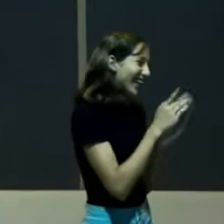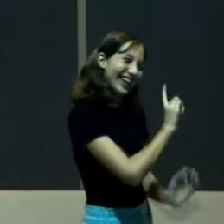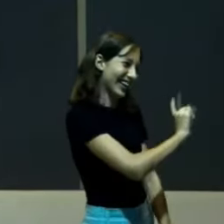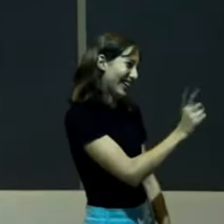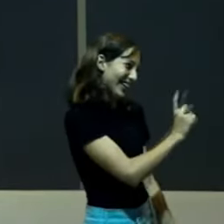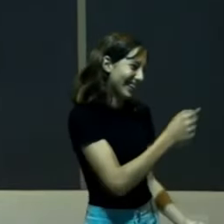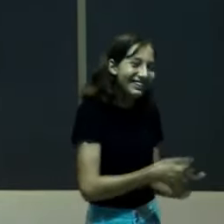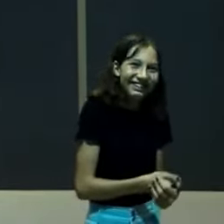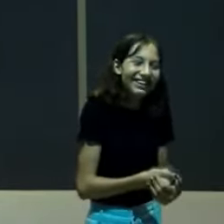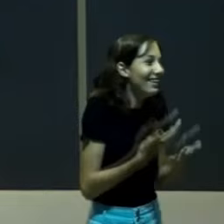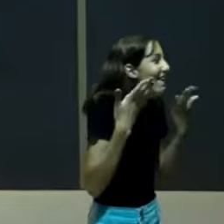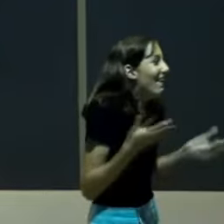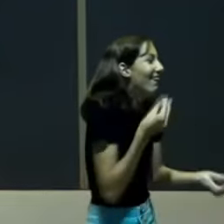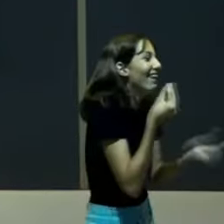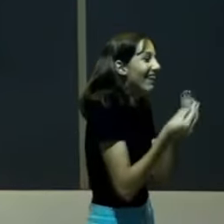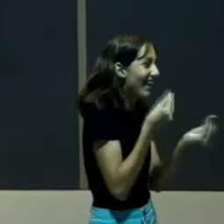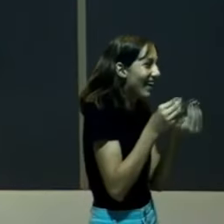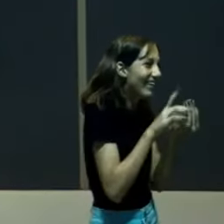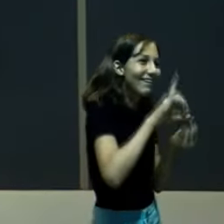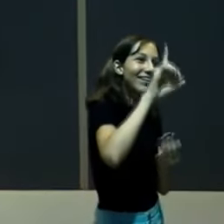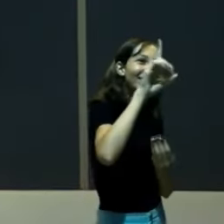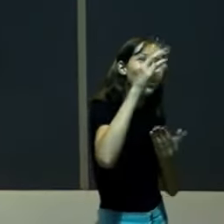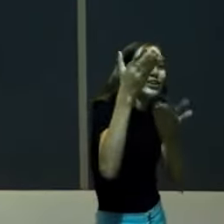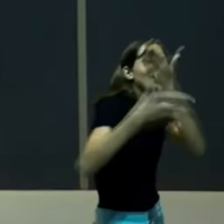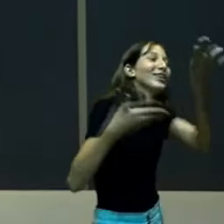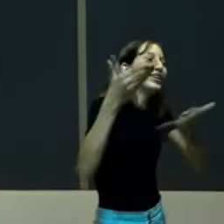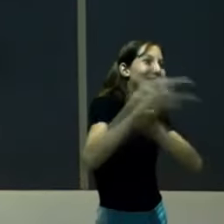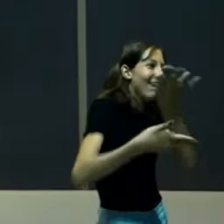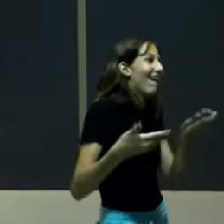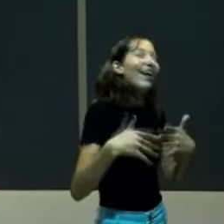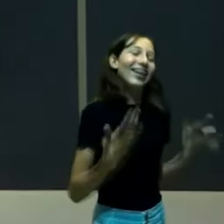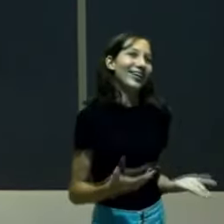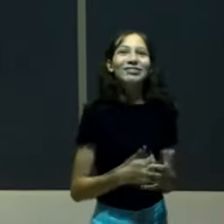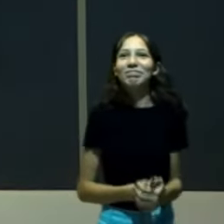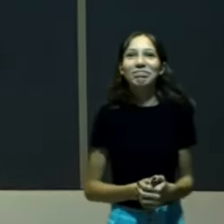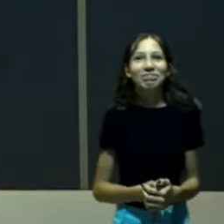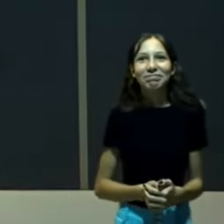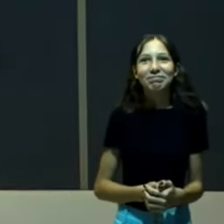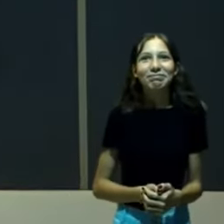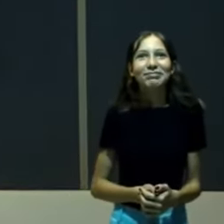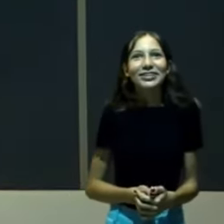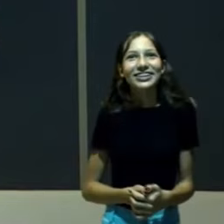com Deus é troca? E aquele irmão saiu pisando duro. Esse pastor não está com nada.